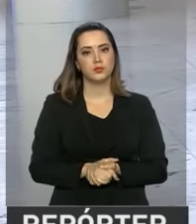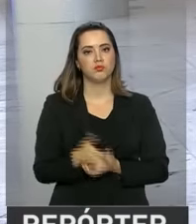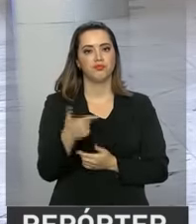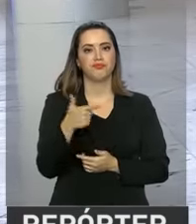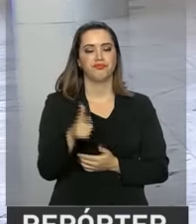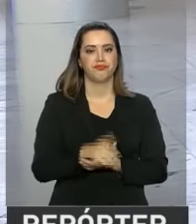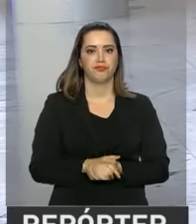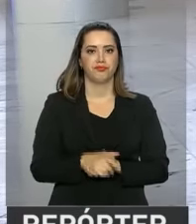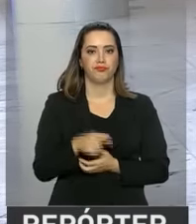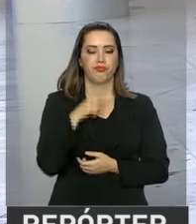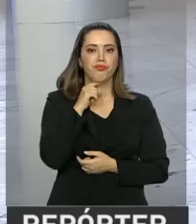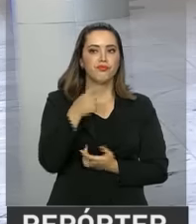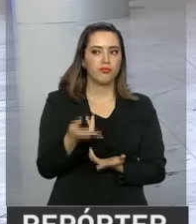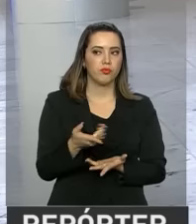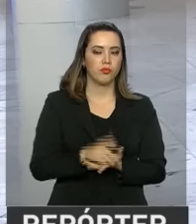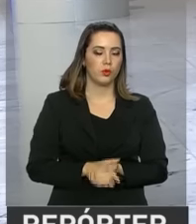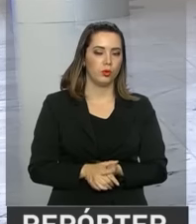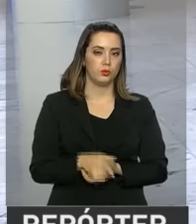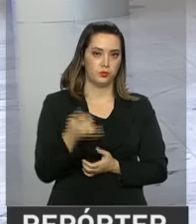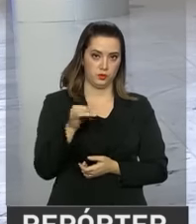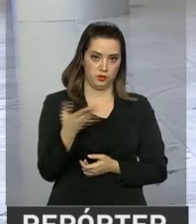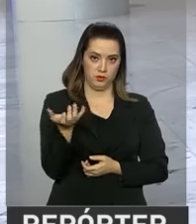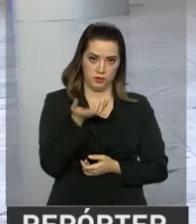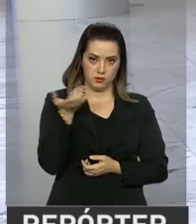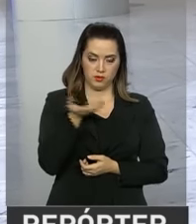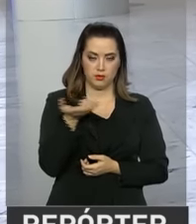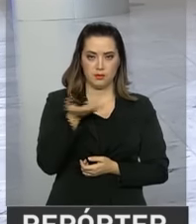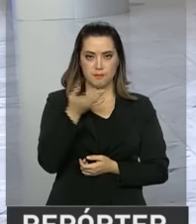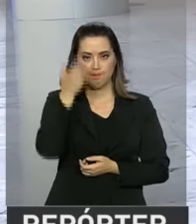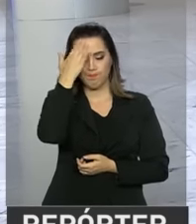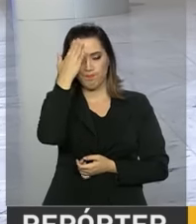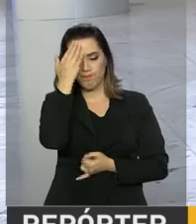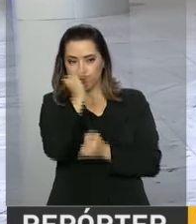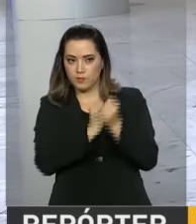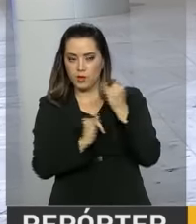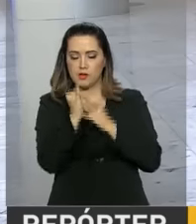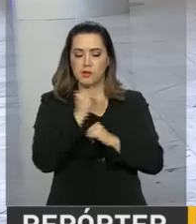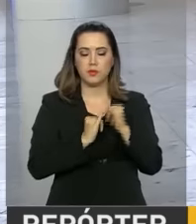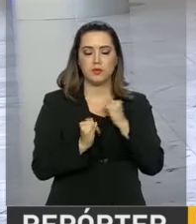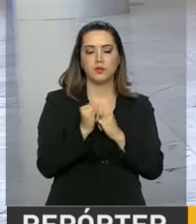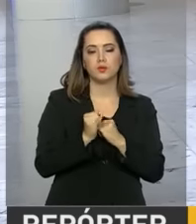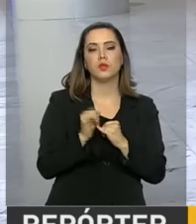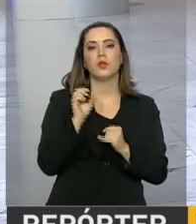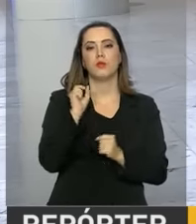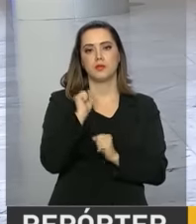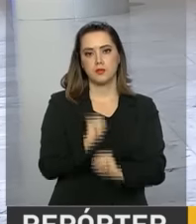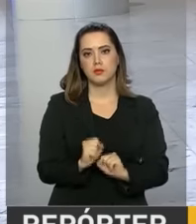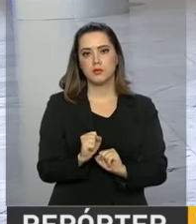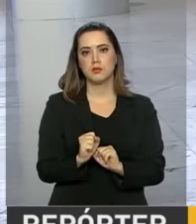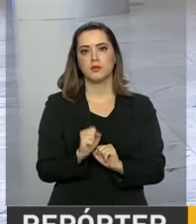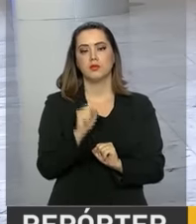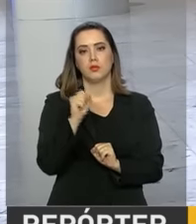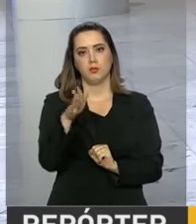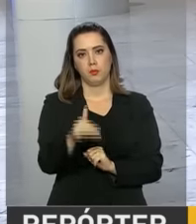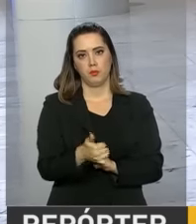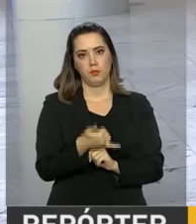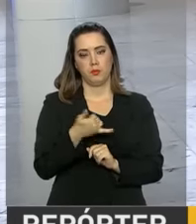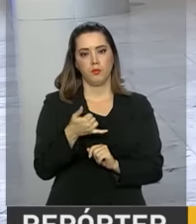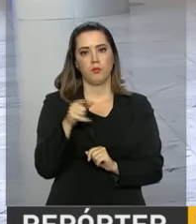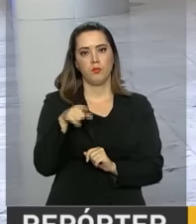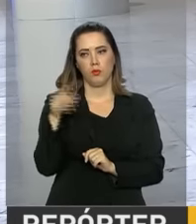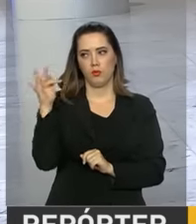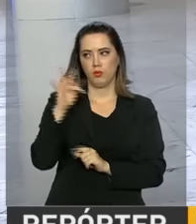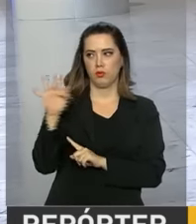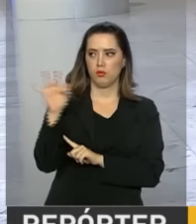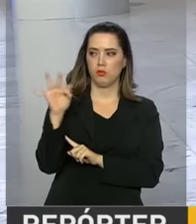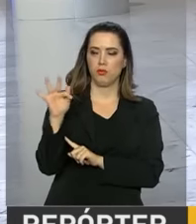atentado. Mas quem quiser entrar em contato com os seus familiares e amigos, quem quiser saber mais informações de algum conhecido que estivesse na cidade